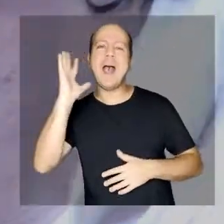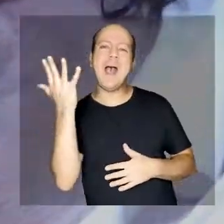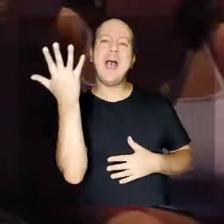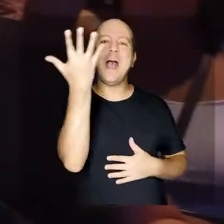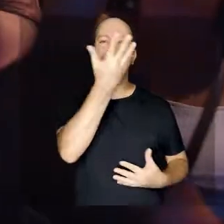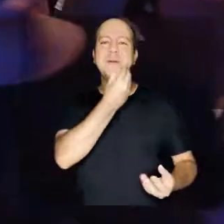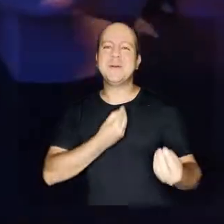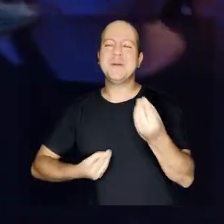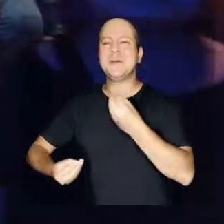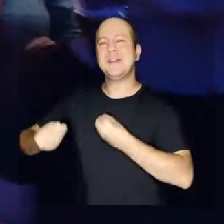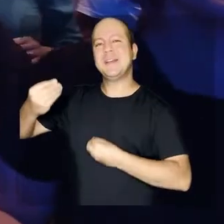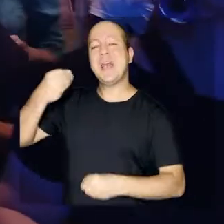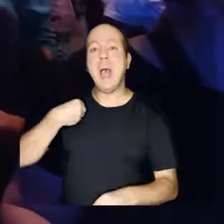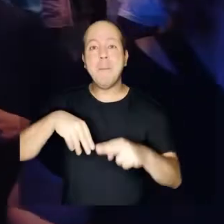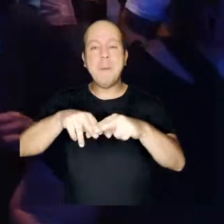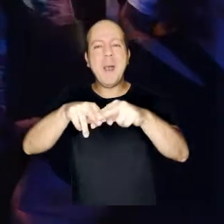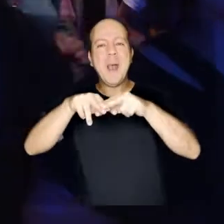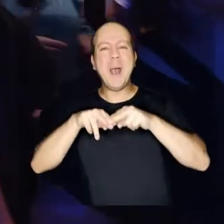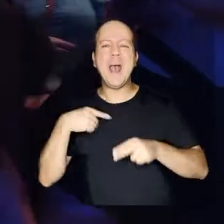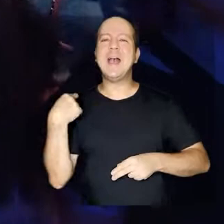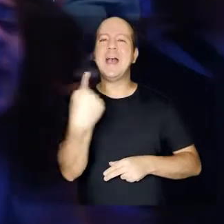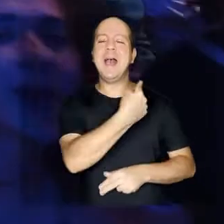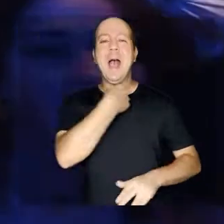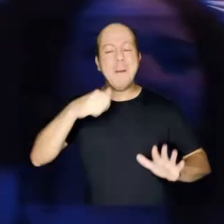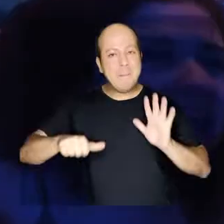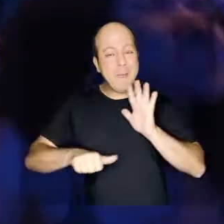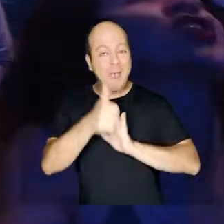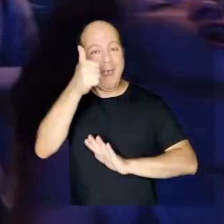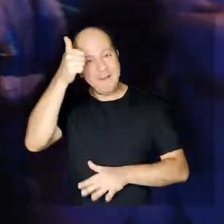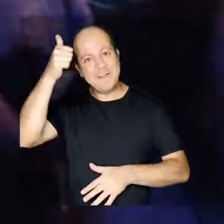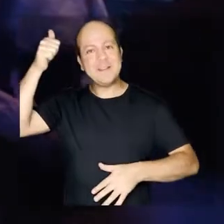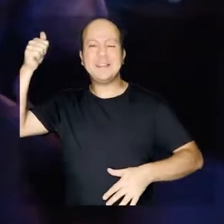inferior direito da tela um homem faz a interpretação em Libras